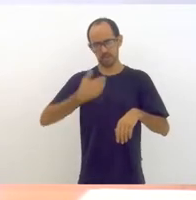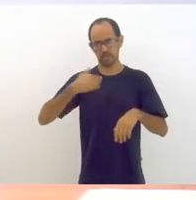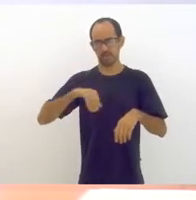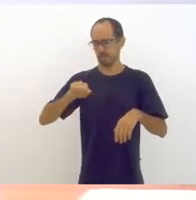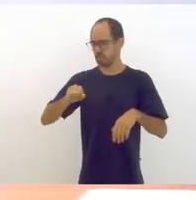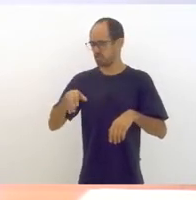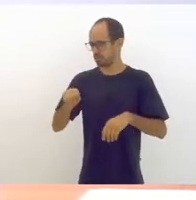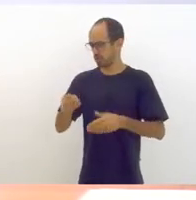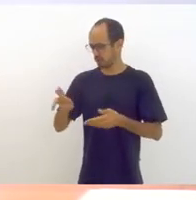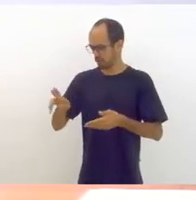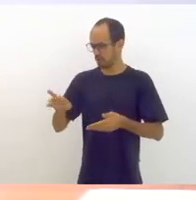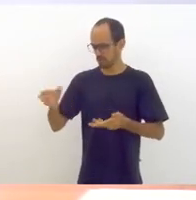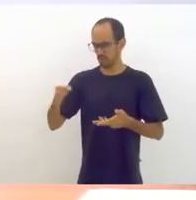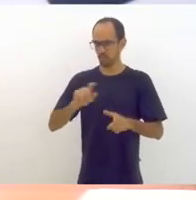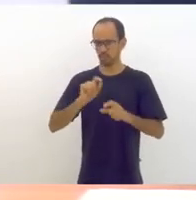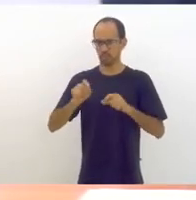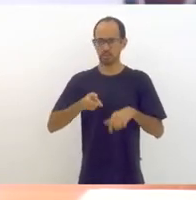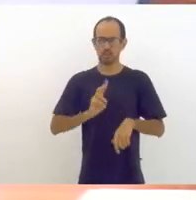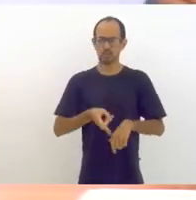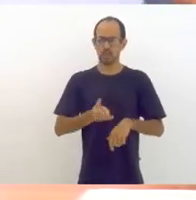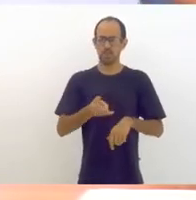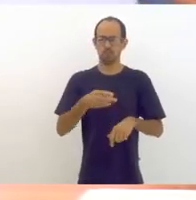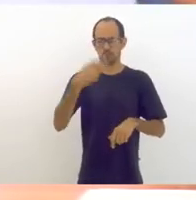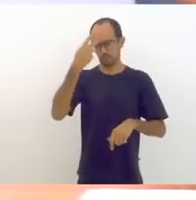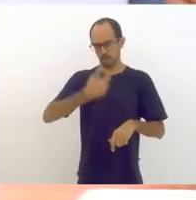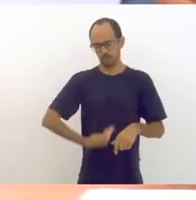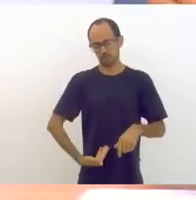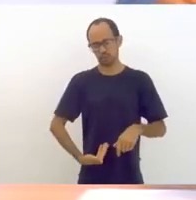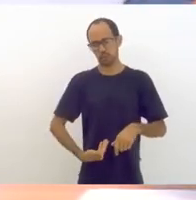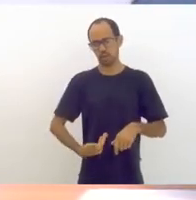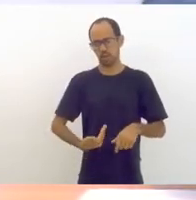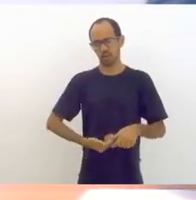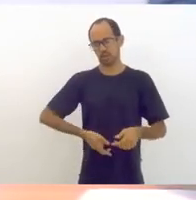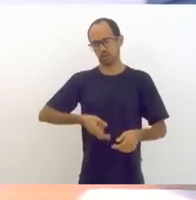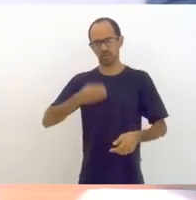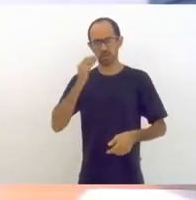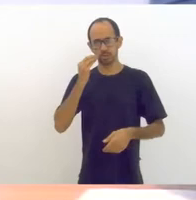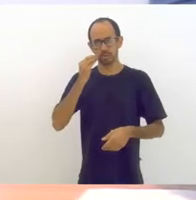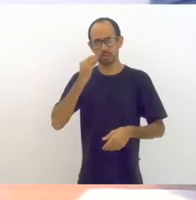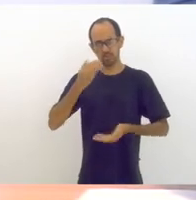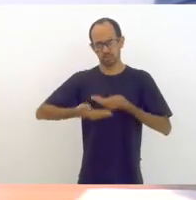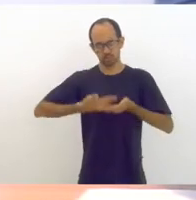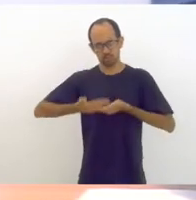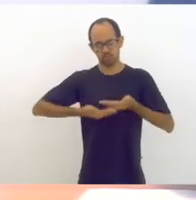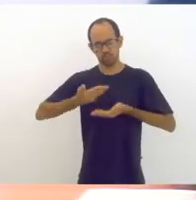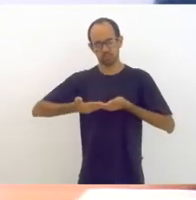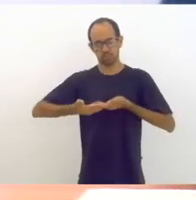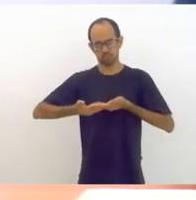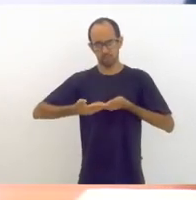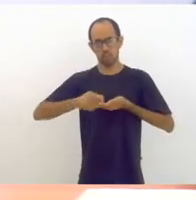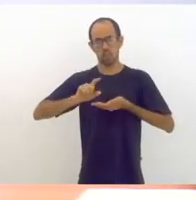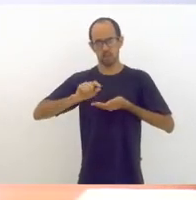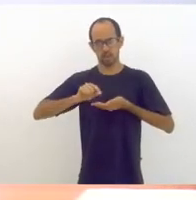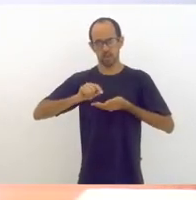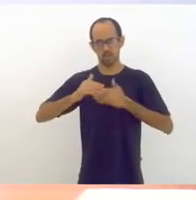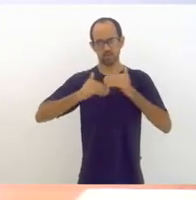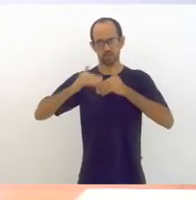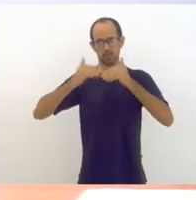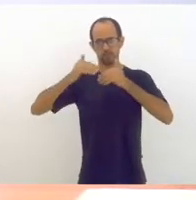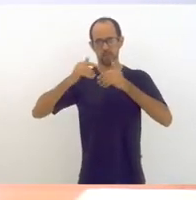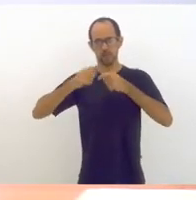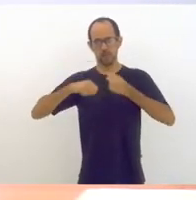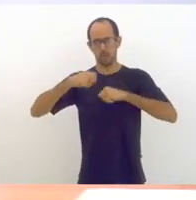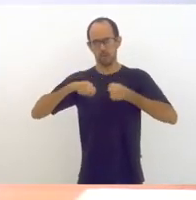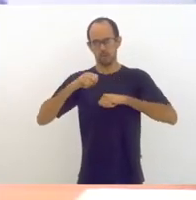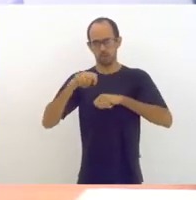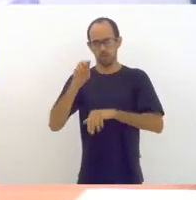sempre fui uma pessoa que procurei conciliar o desenvolvimento econômico com a preservação ambiental